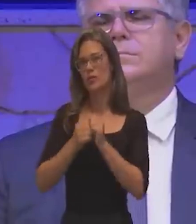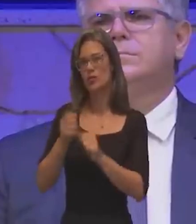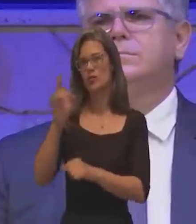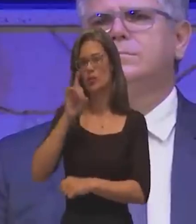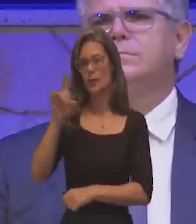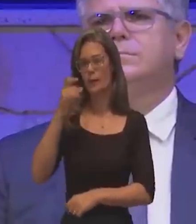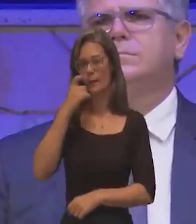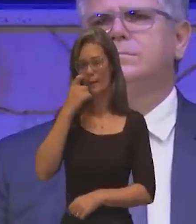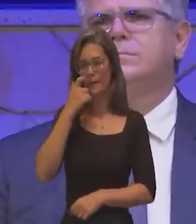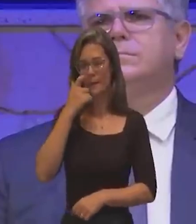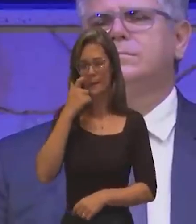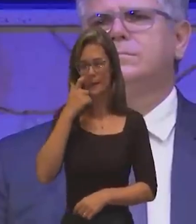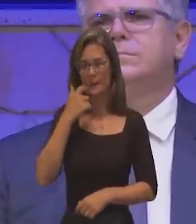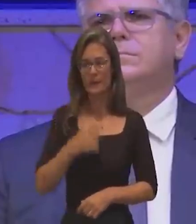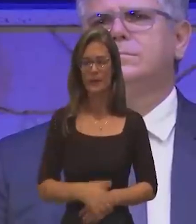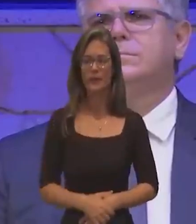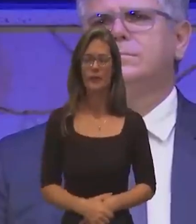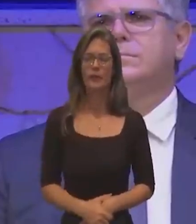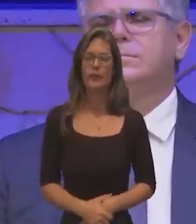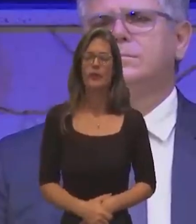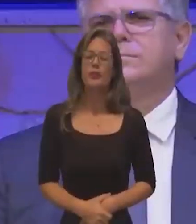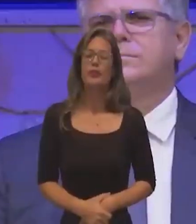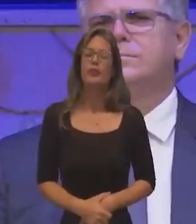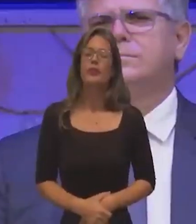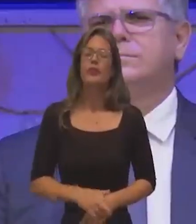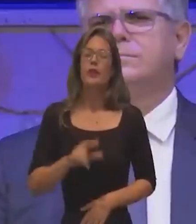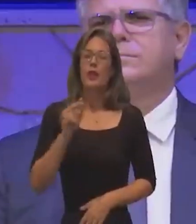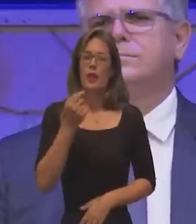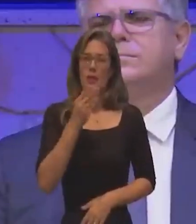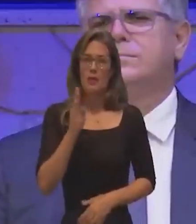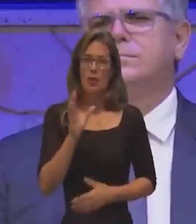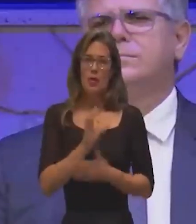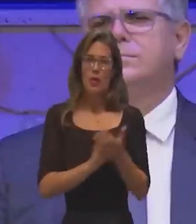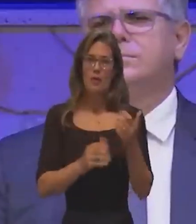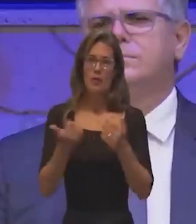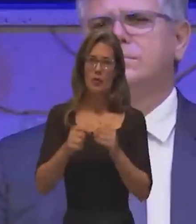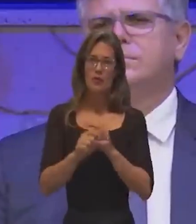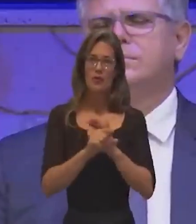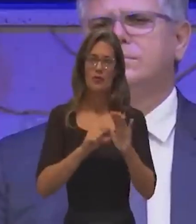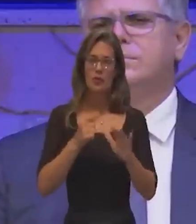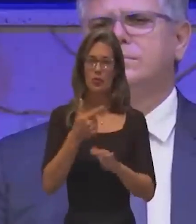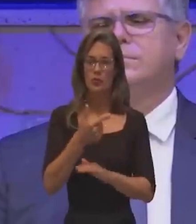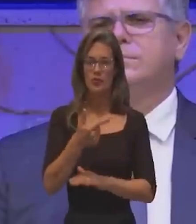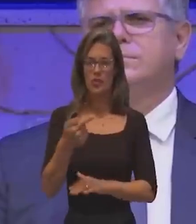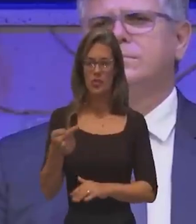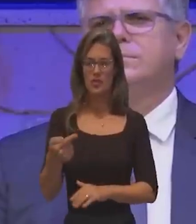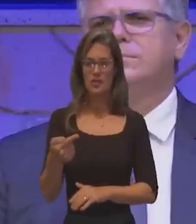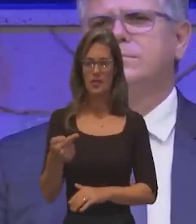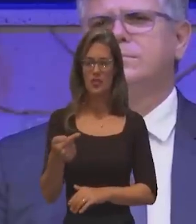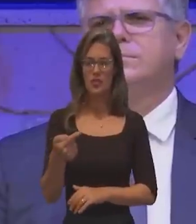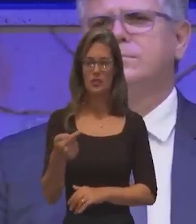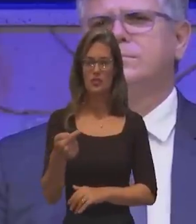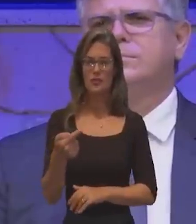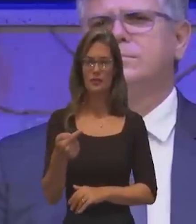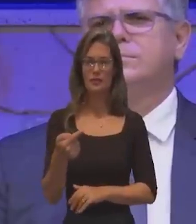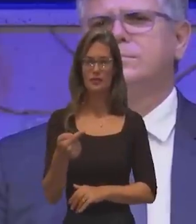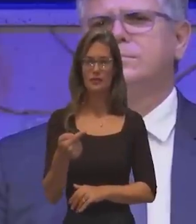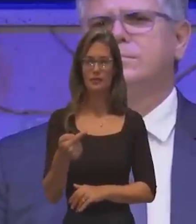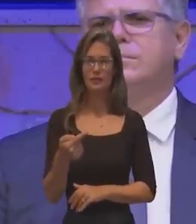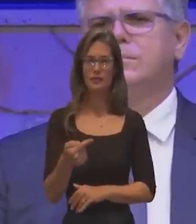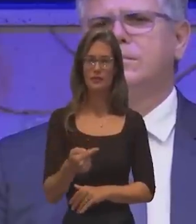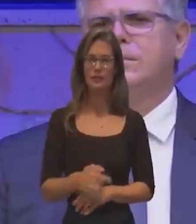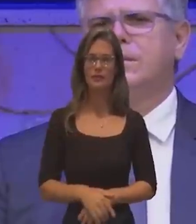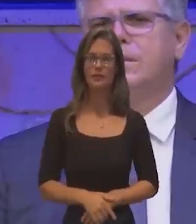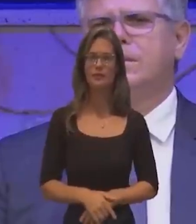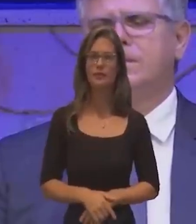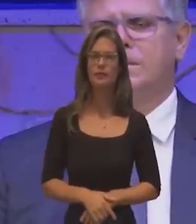A carta aos Hebreus, no capítulo 11, o verso 27, nós temos a seguinte